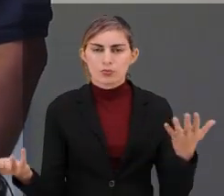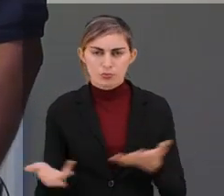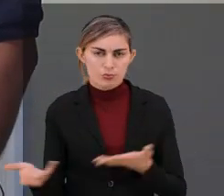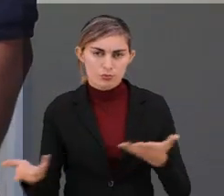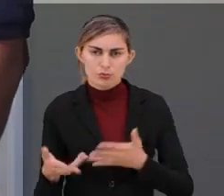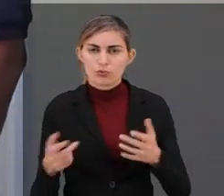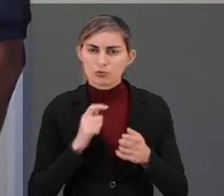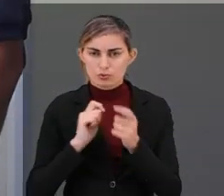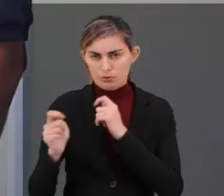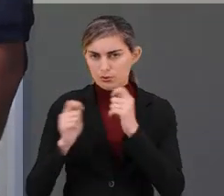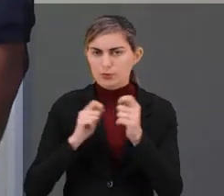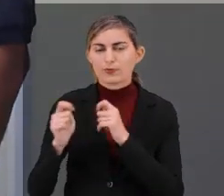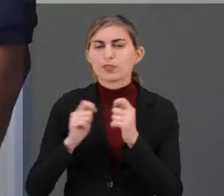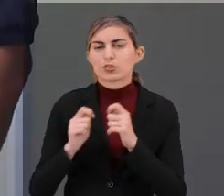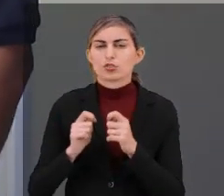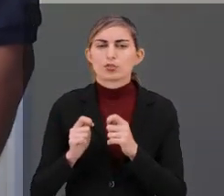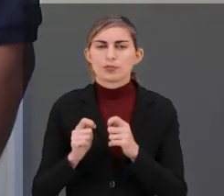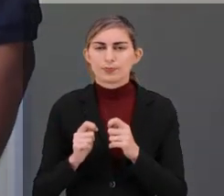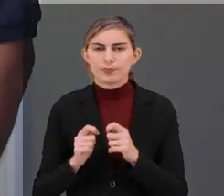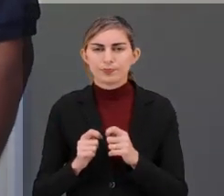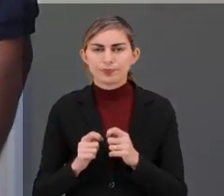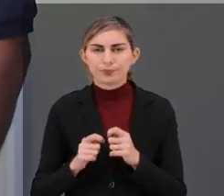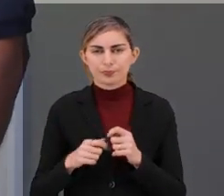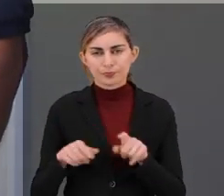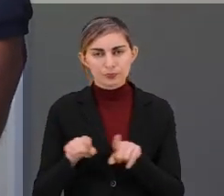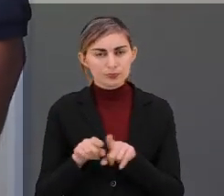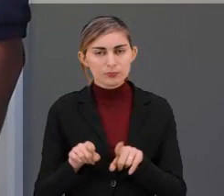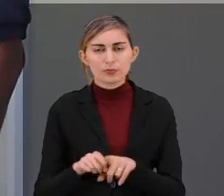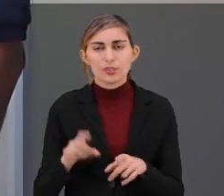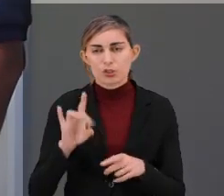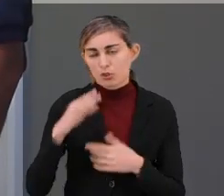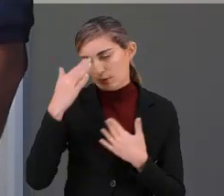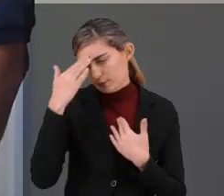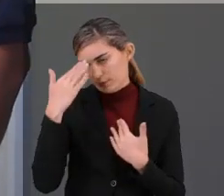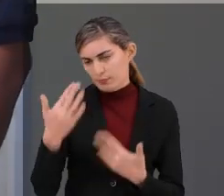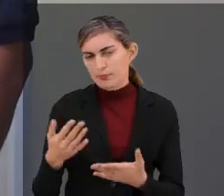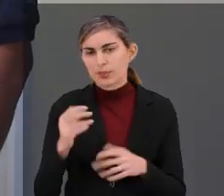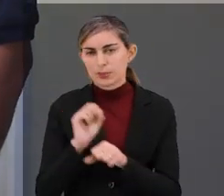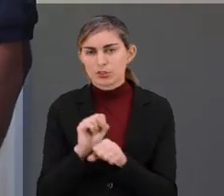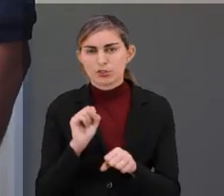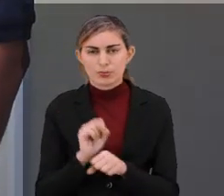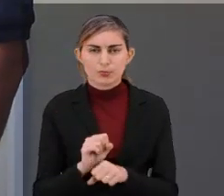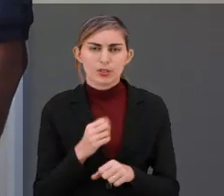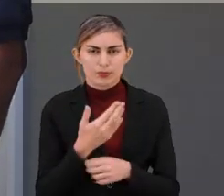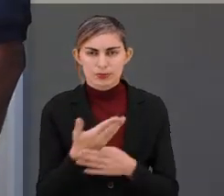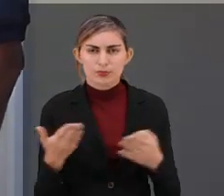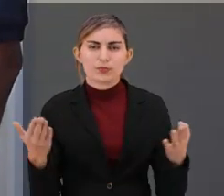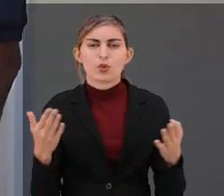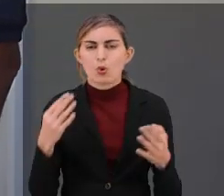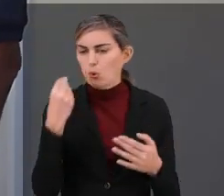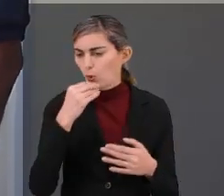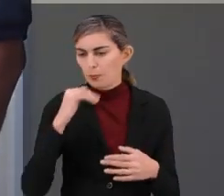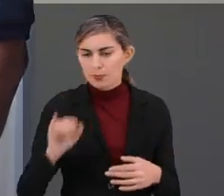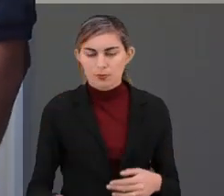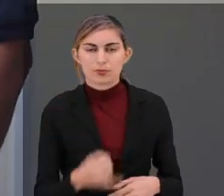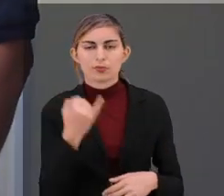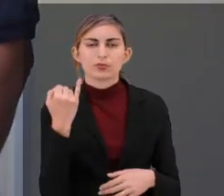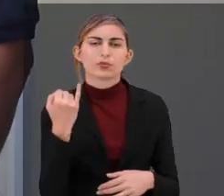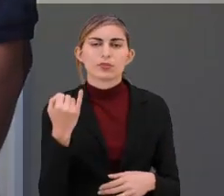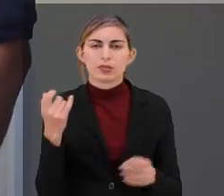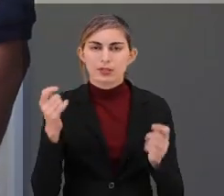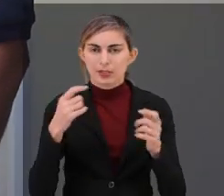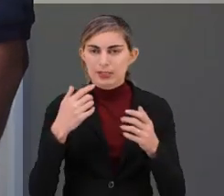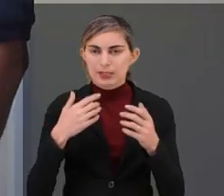aqui hoje na entrevista. De antemão, não só agradecer, mas espero que tenhamos mais oportunidades de poder,